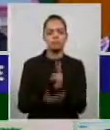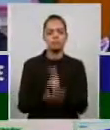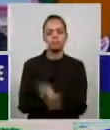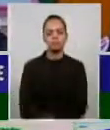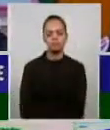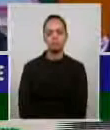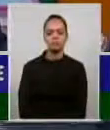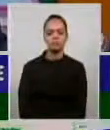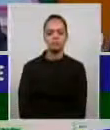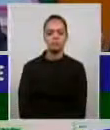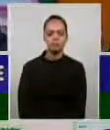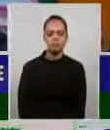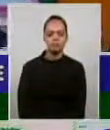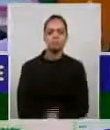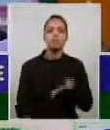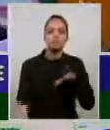estão.